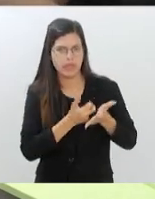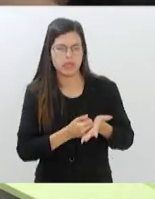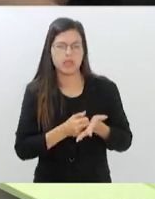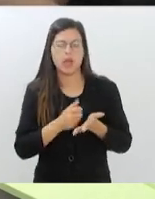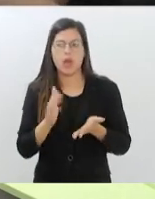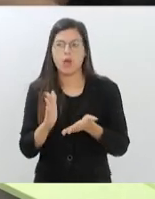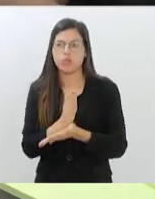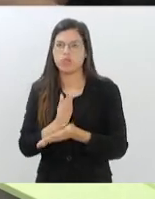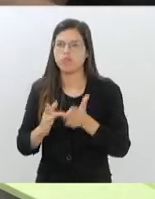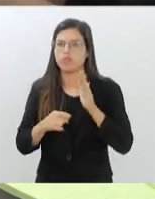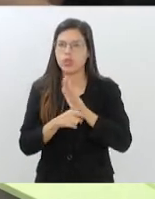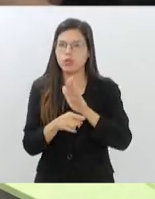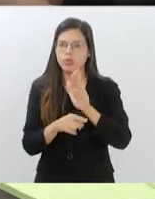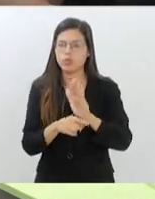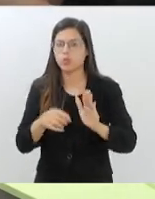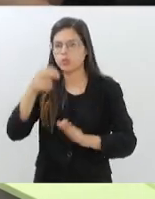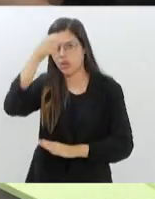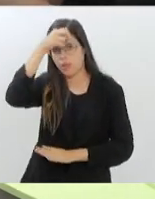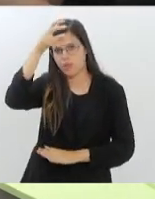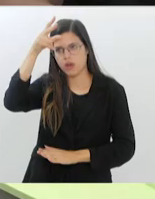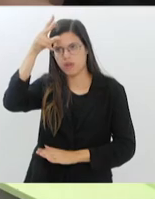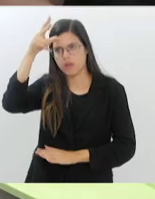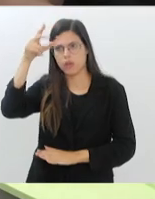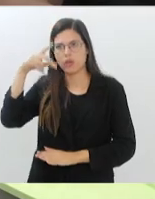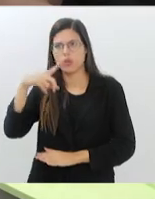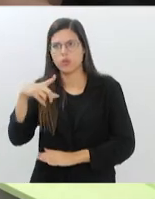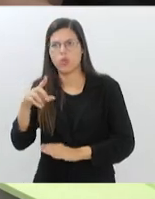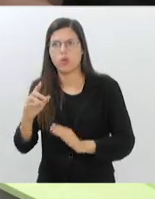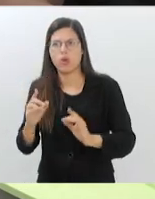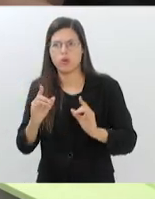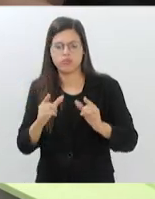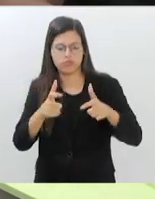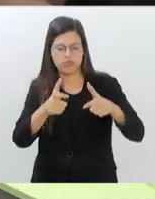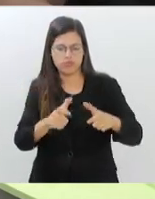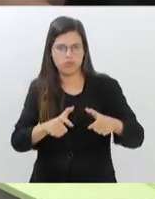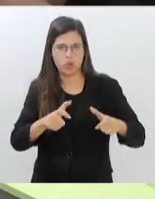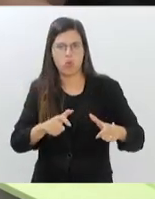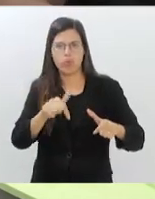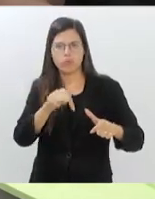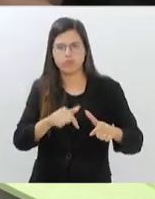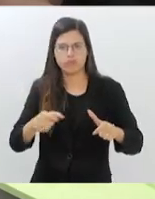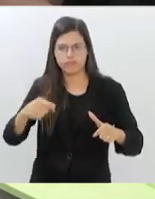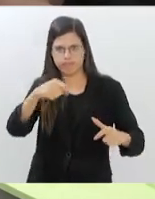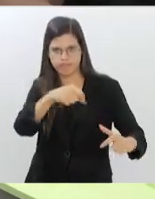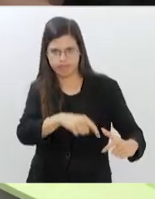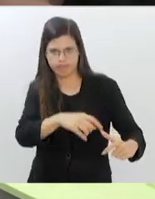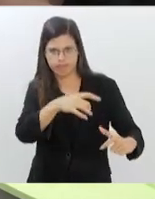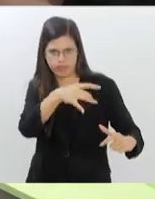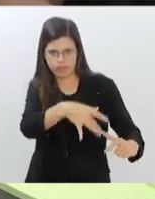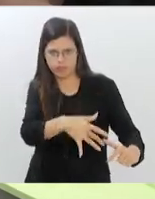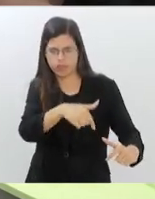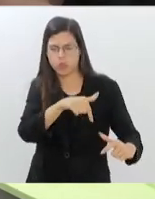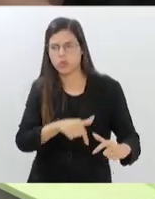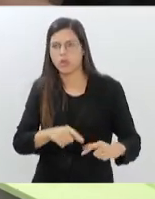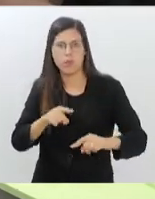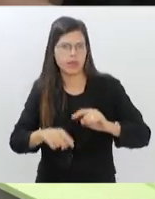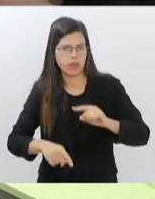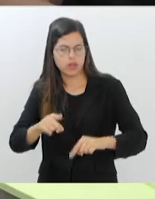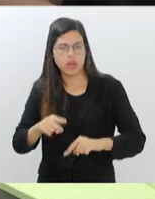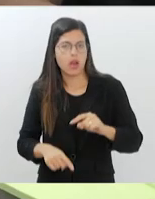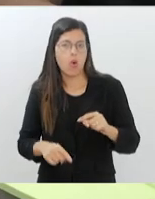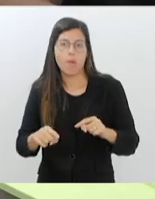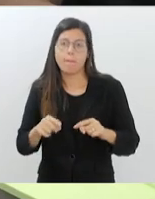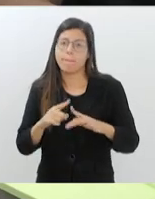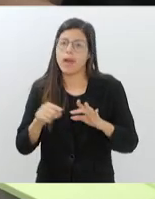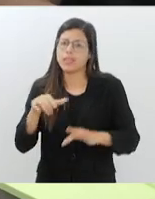prefeituras a colocarem peves pontos de entrega voluntária etc a maioria não não cumpre